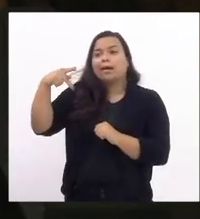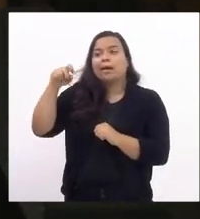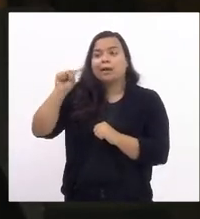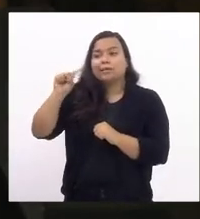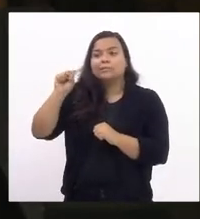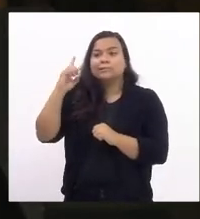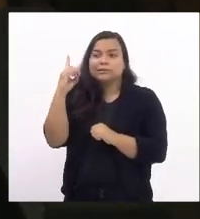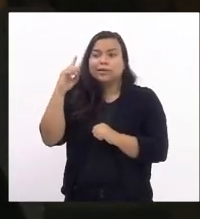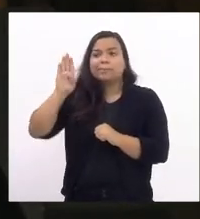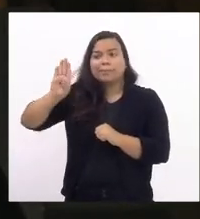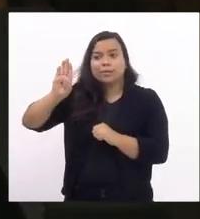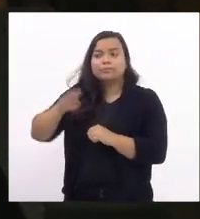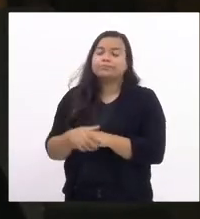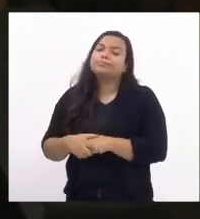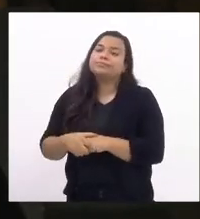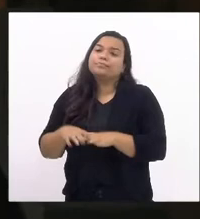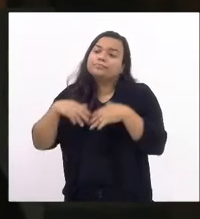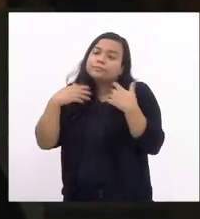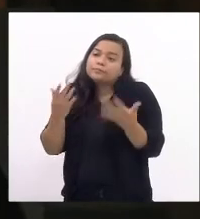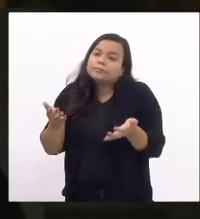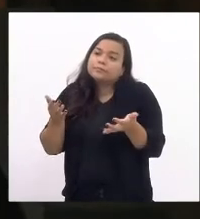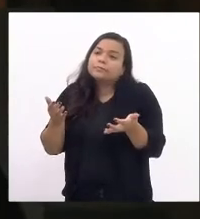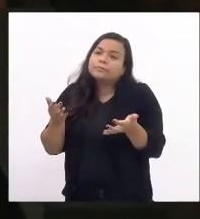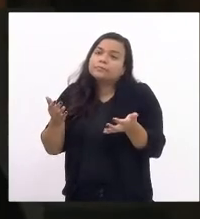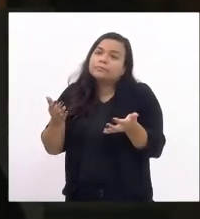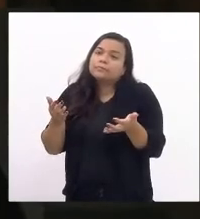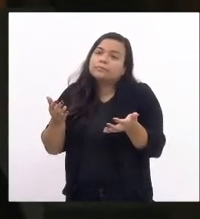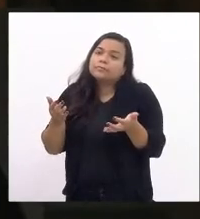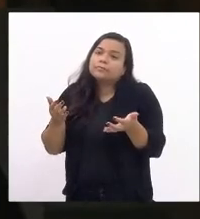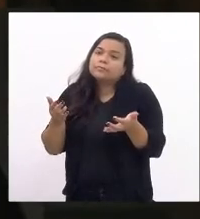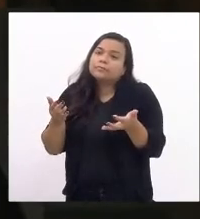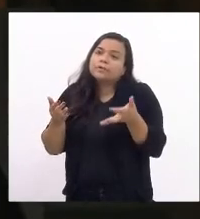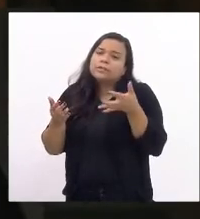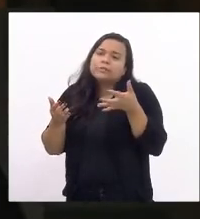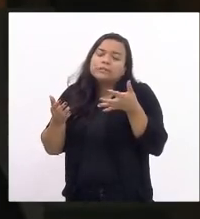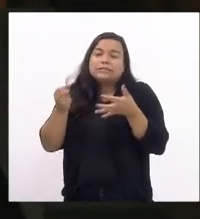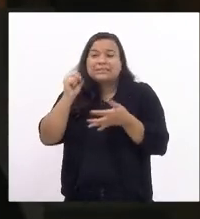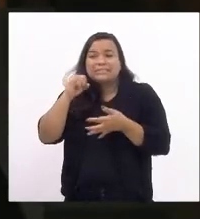56. E salvo erro de memória,